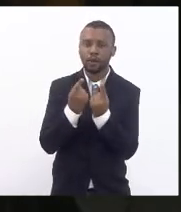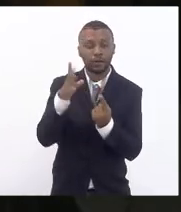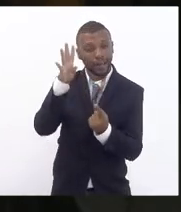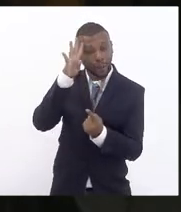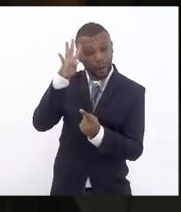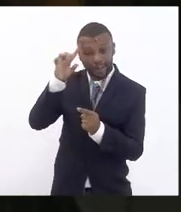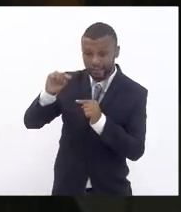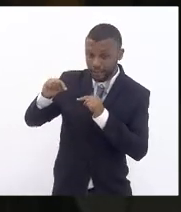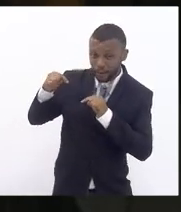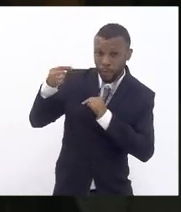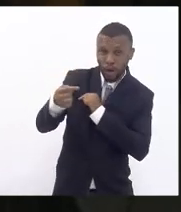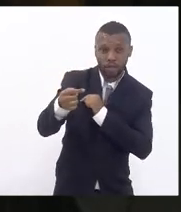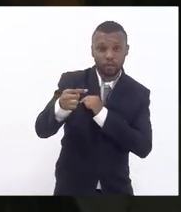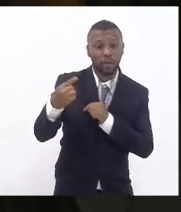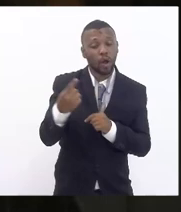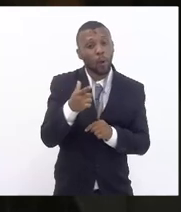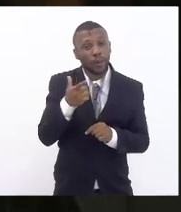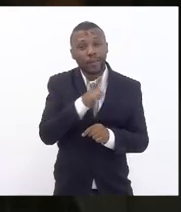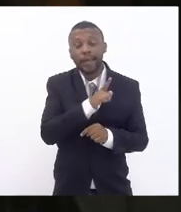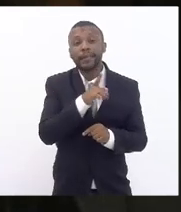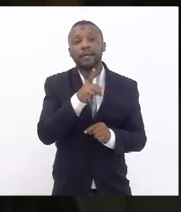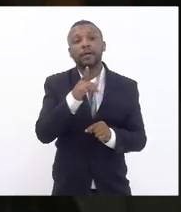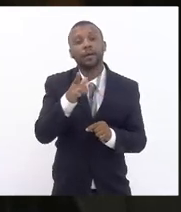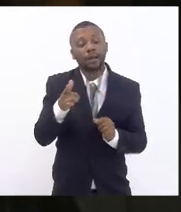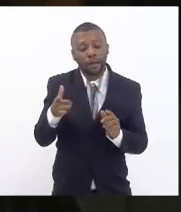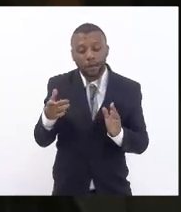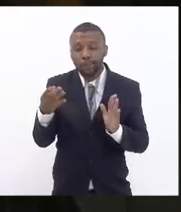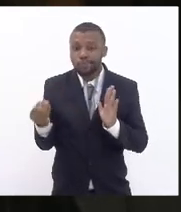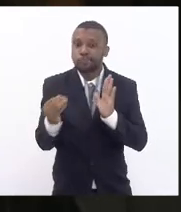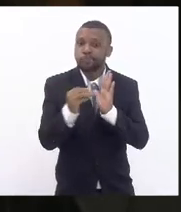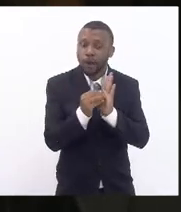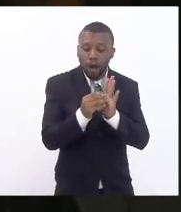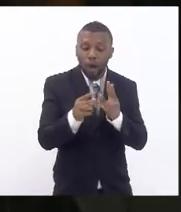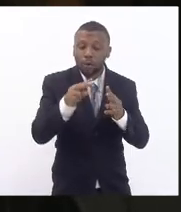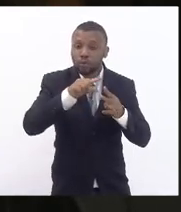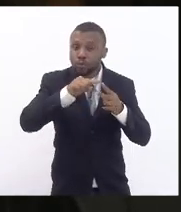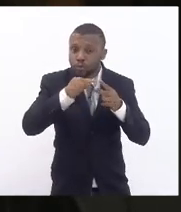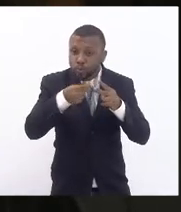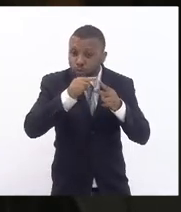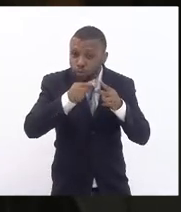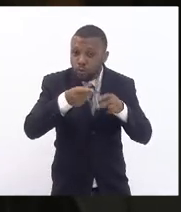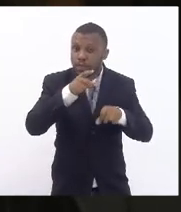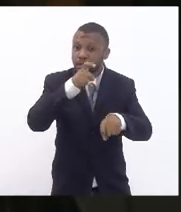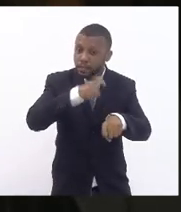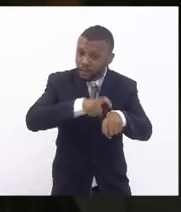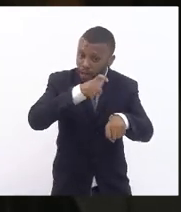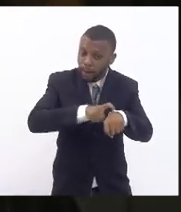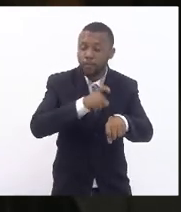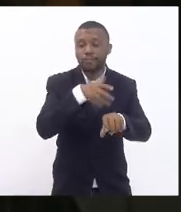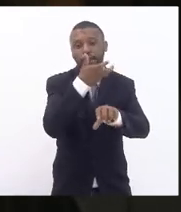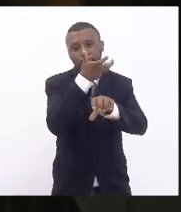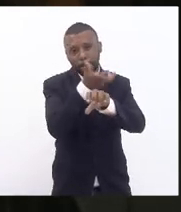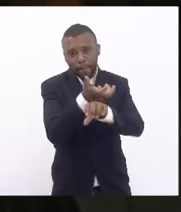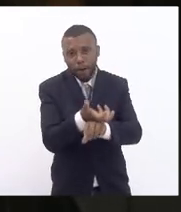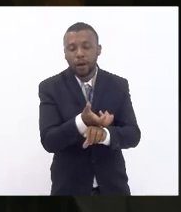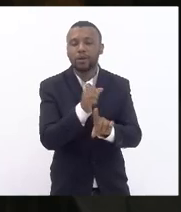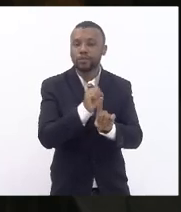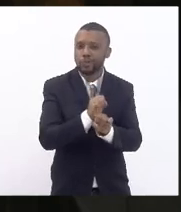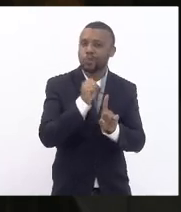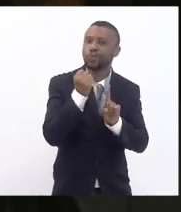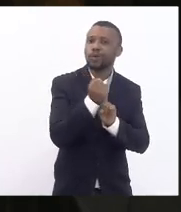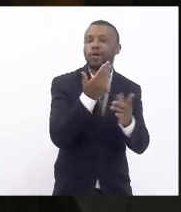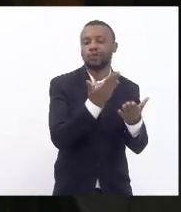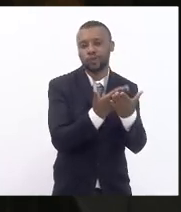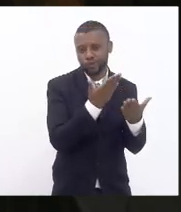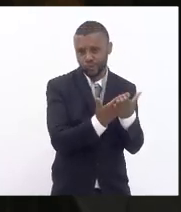gente consegue restaurar os 2 tempos de sociologia e instaurar um debate profícuo, perene, permanente ao longo desse ano,